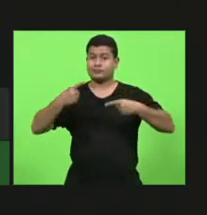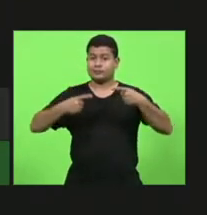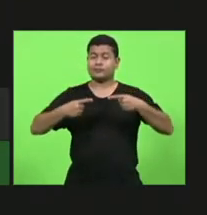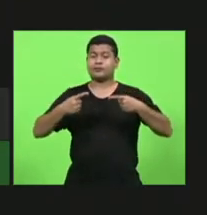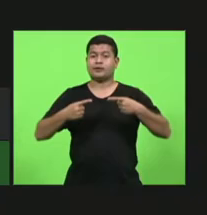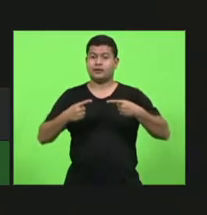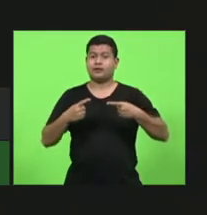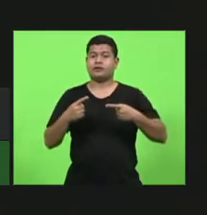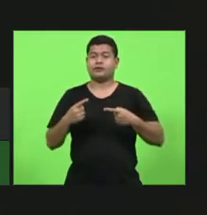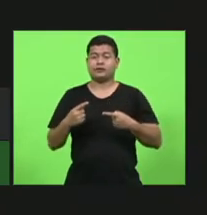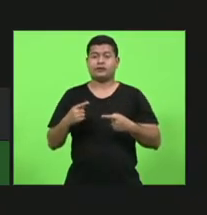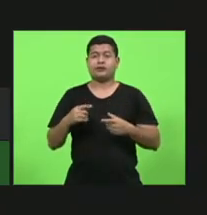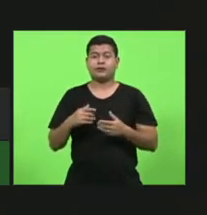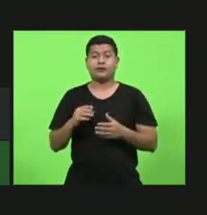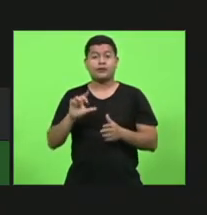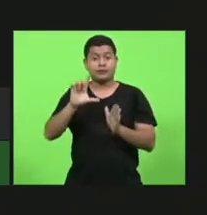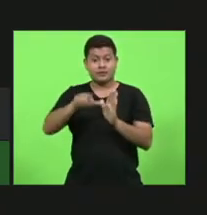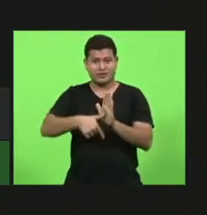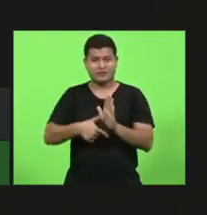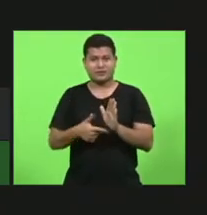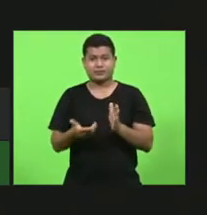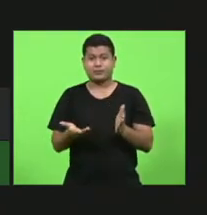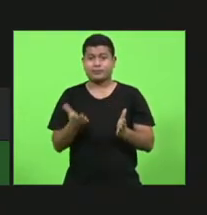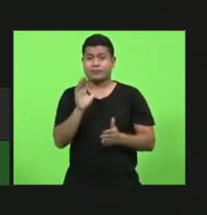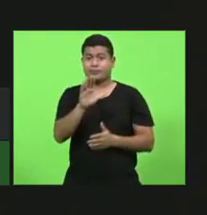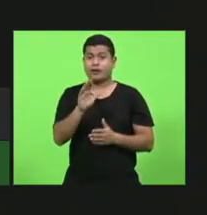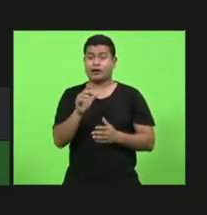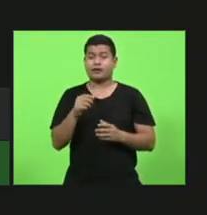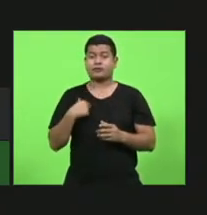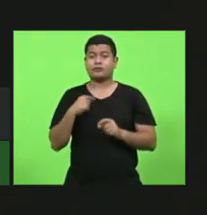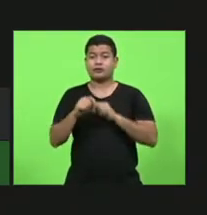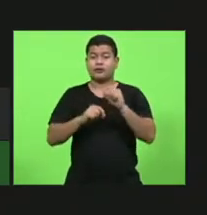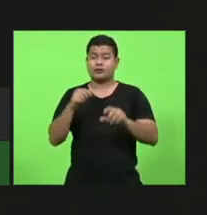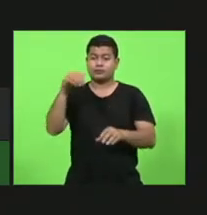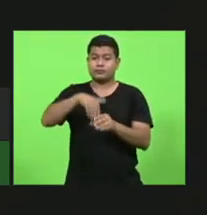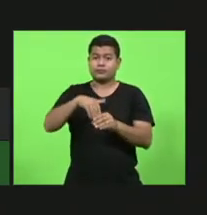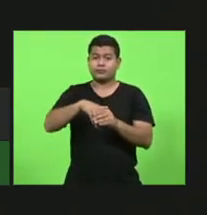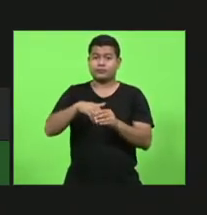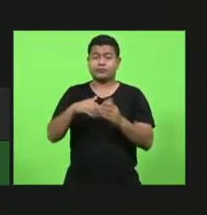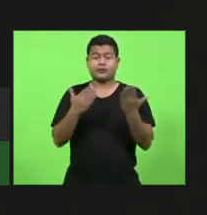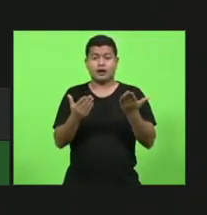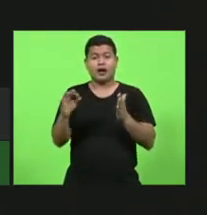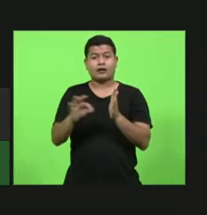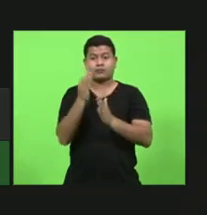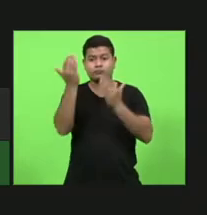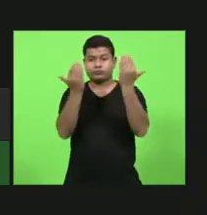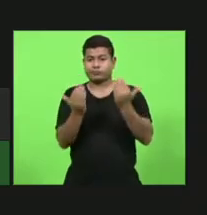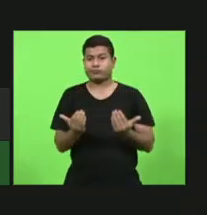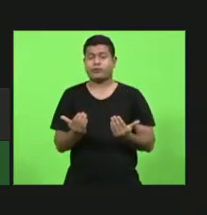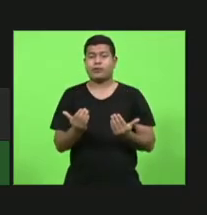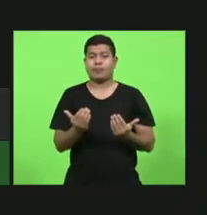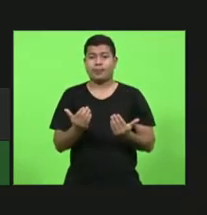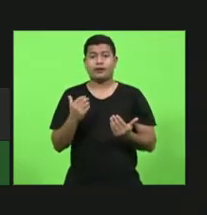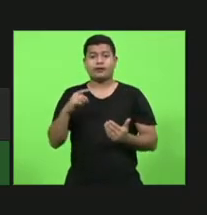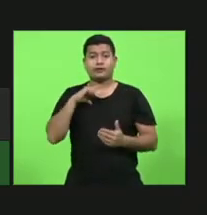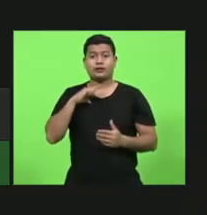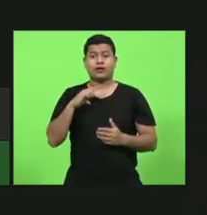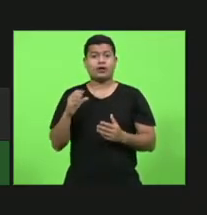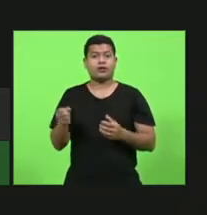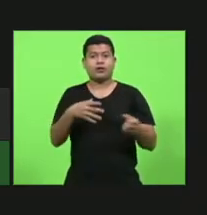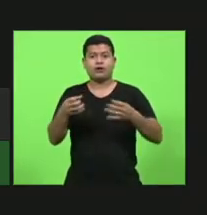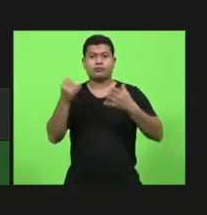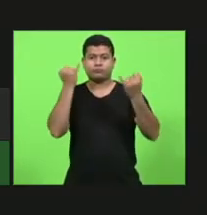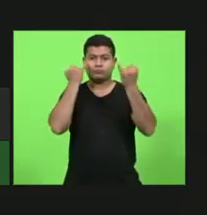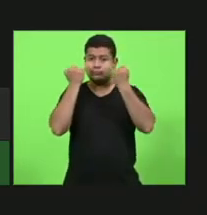posteriormente, mas focar no voto vista da deputada Marlene, né, que traz aí novas informações e